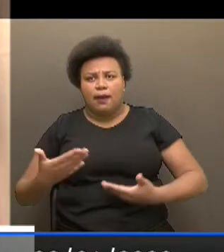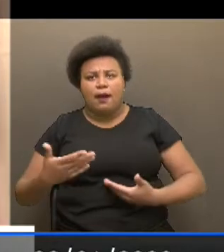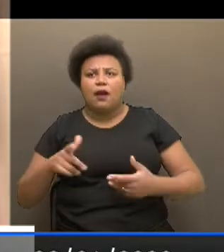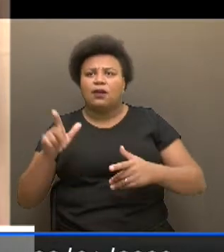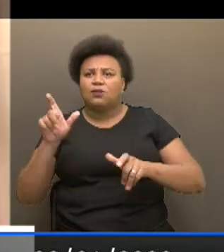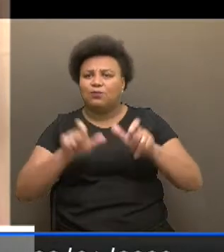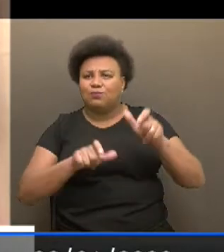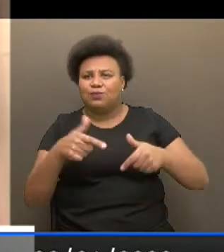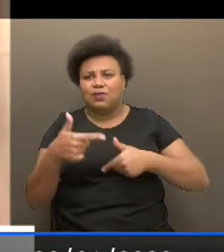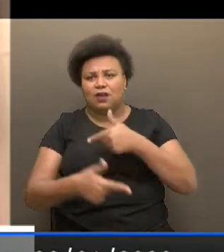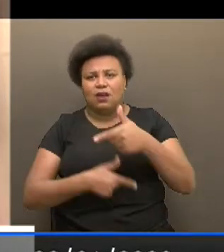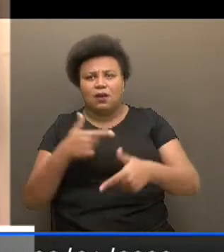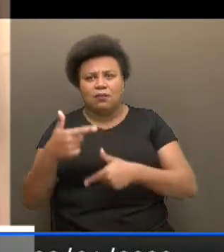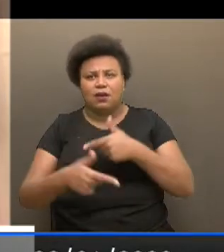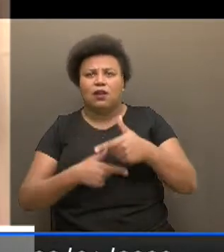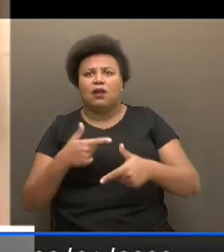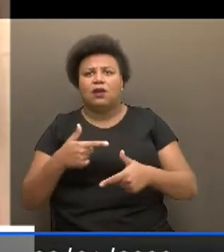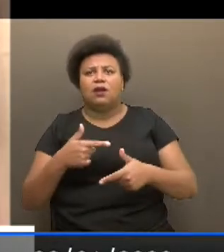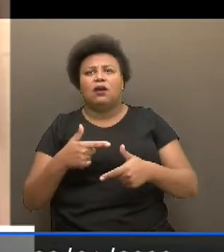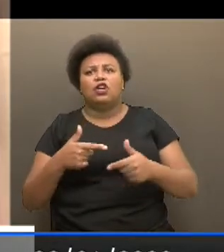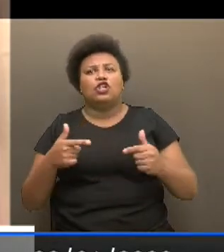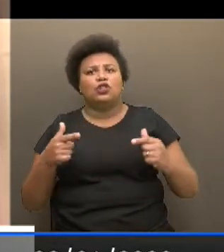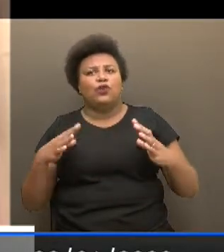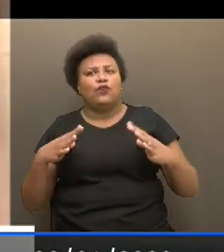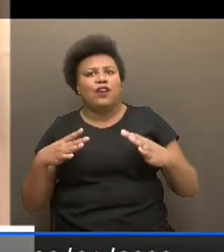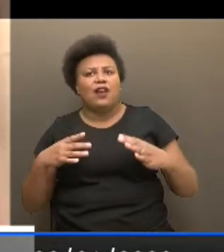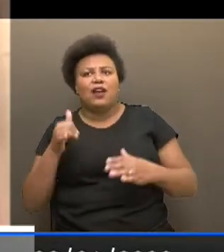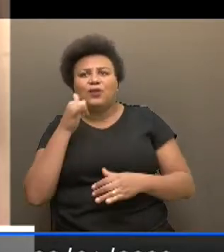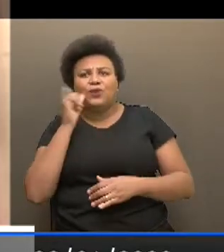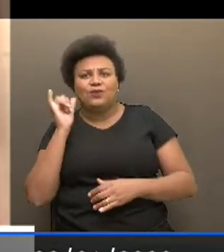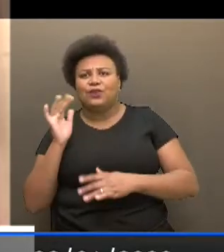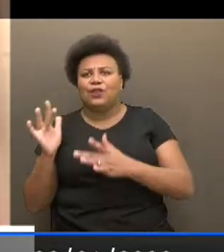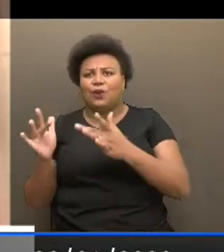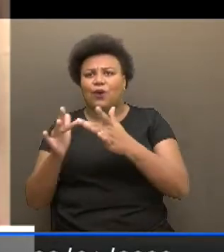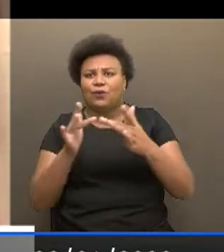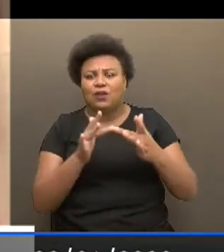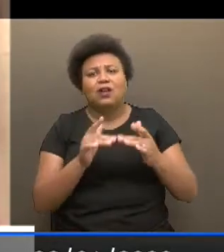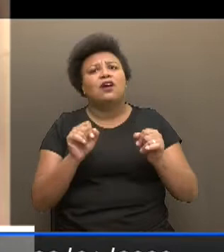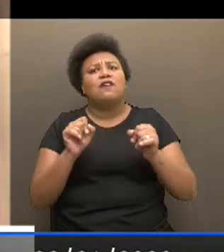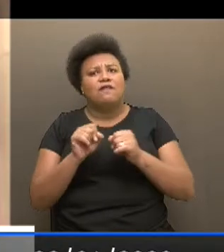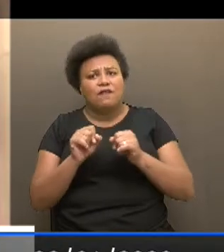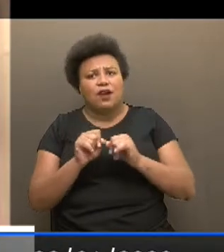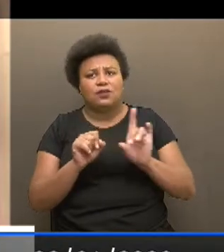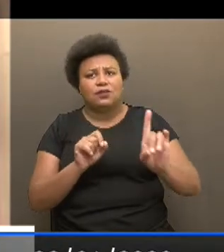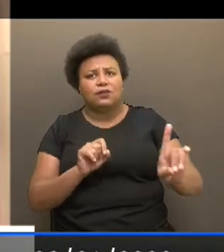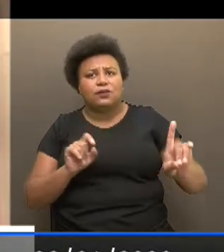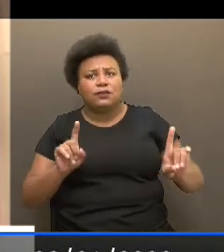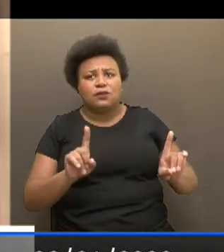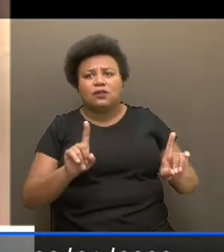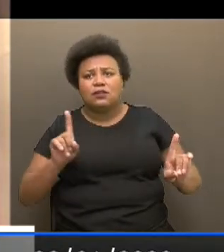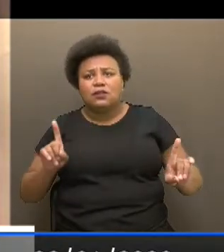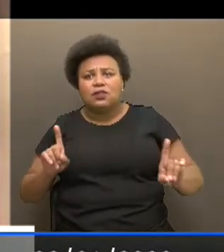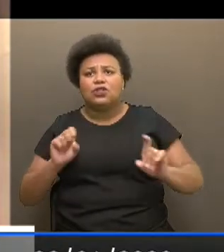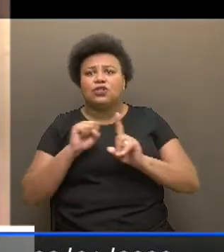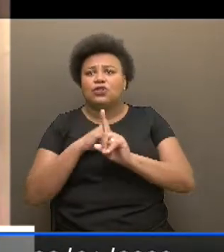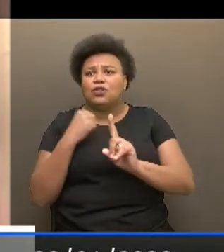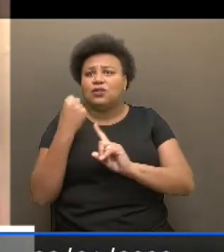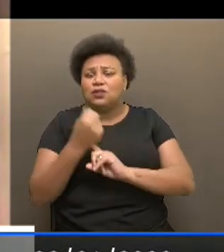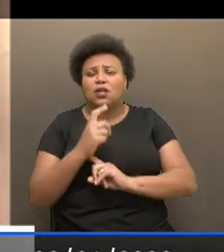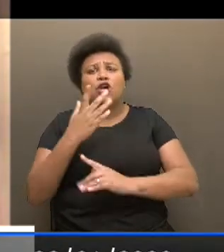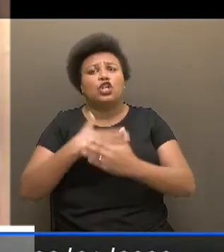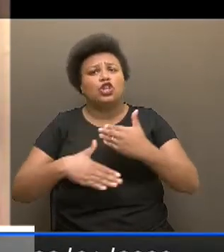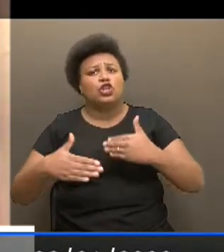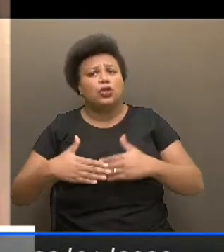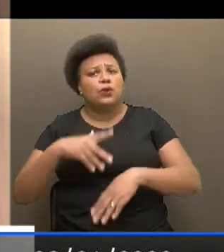trabalhadores, que nos feriados se abstenham de contatos, façam distanciamento social, recomendações